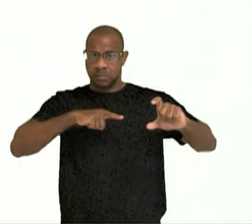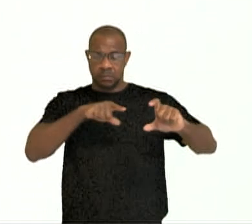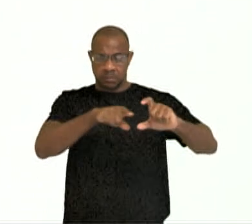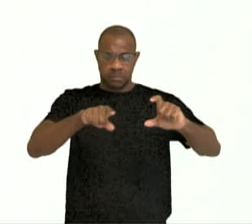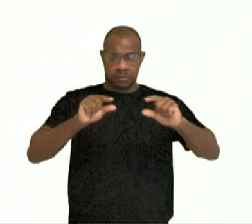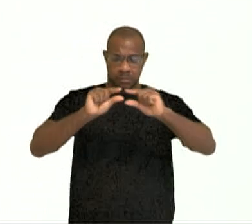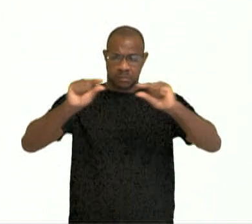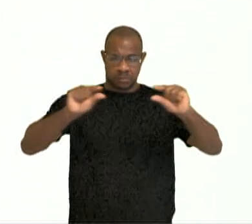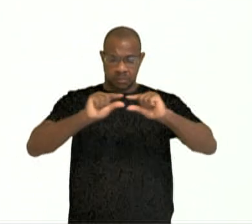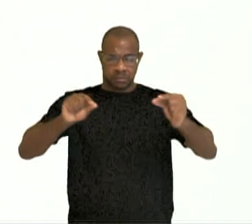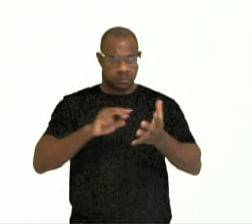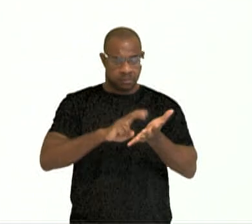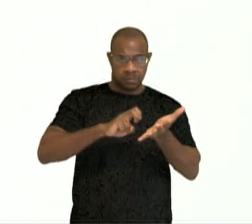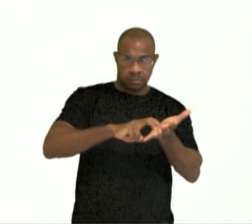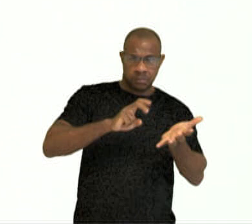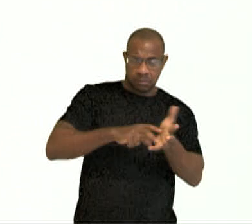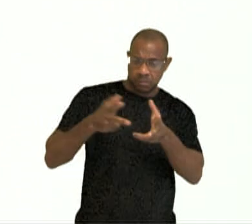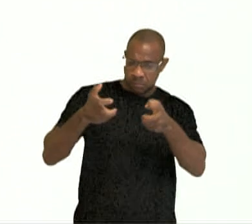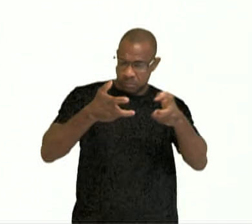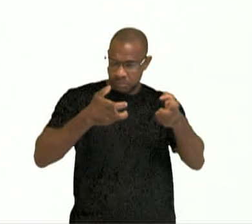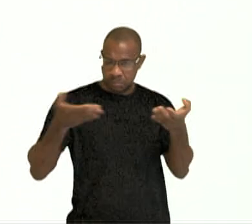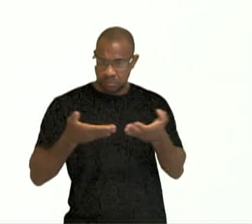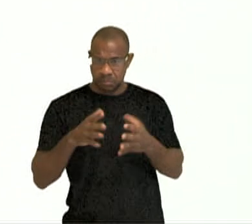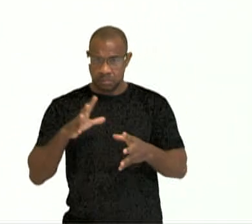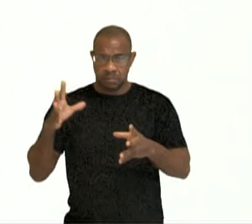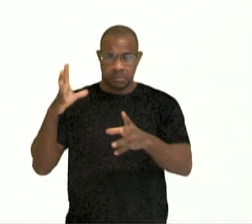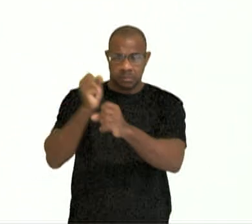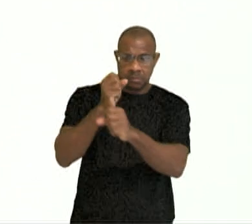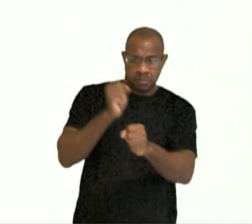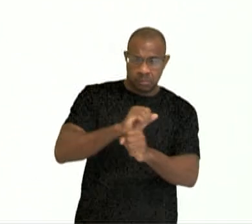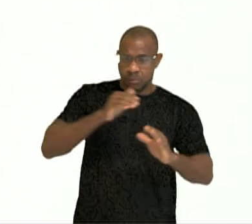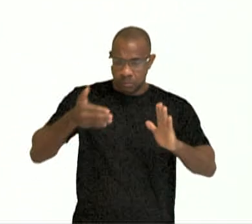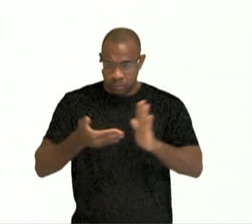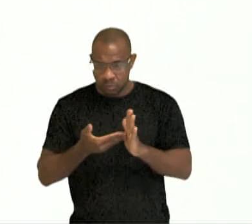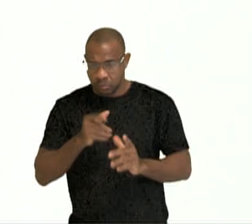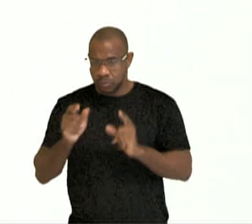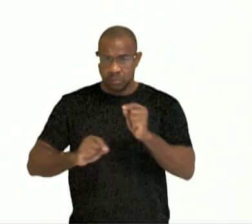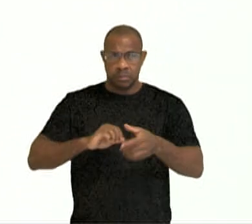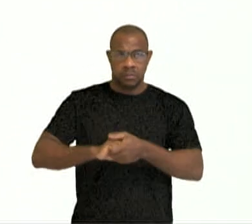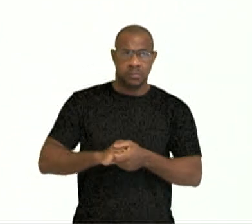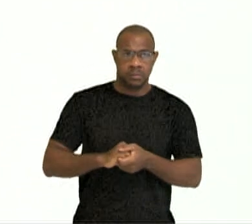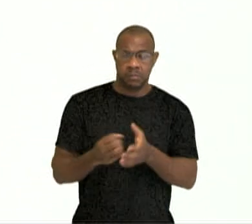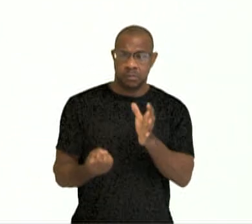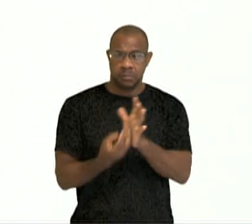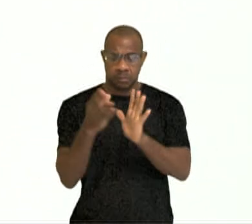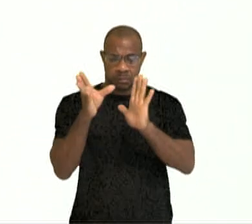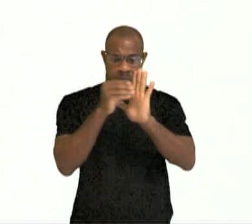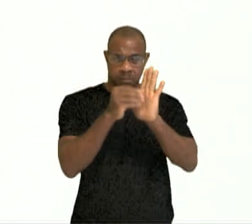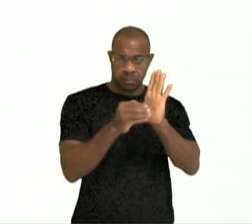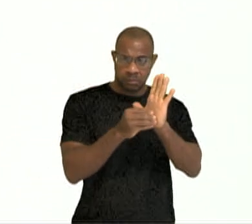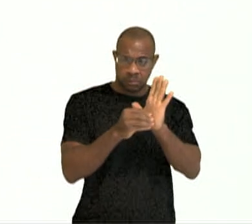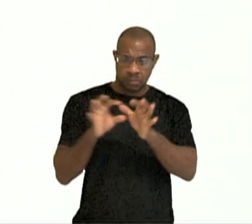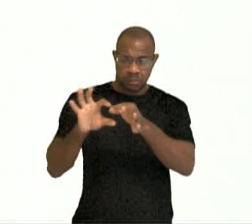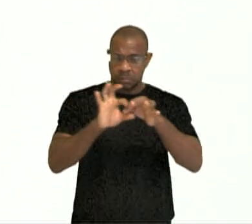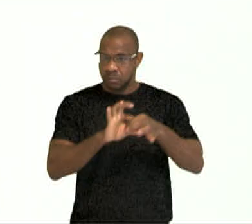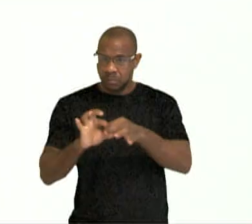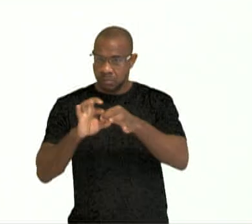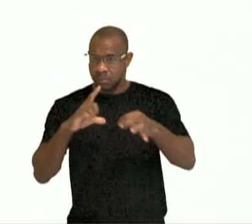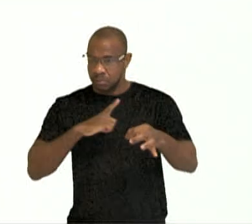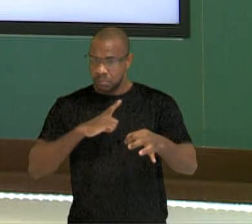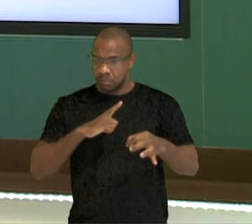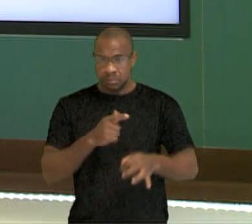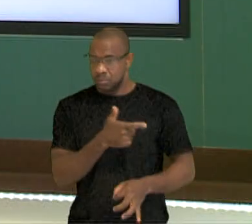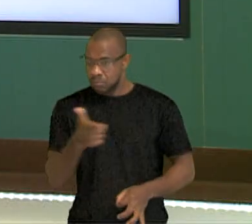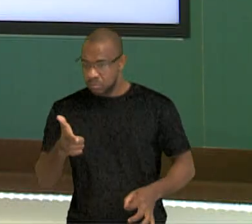o vocabulário, o ritmo, a sonoridade em geral. Forma e conteúdo estão em harmonia ou não?